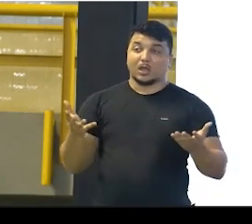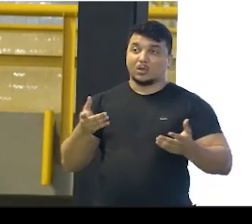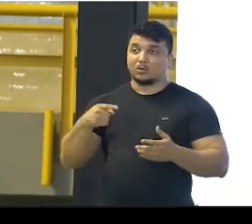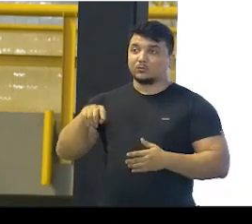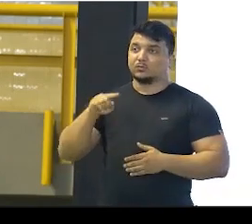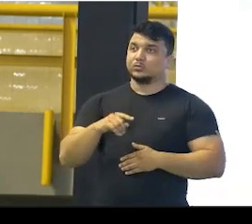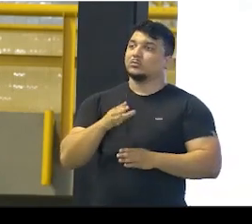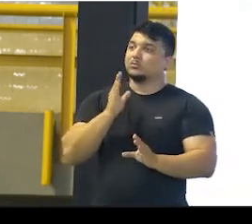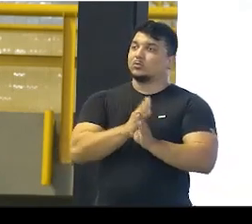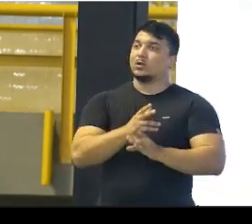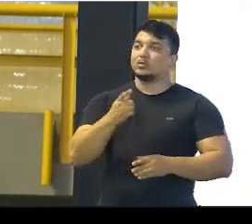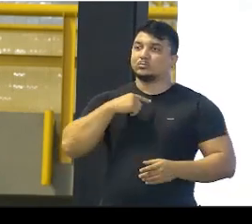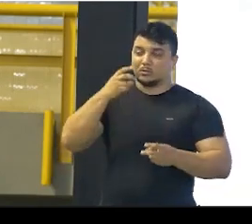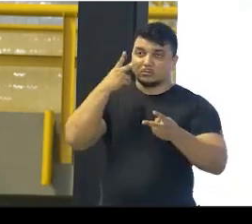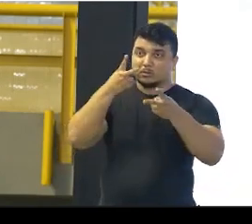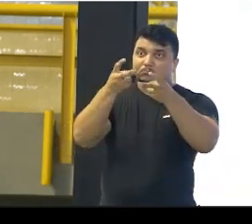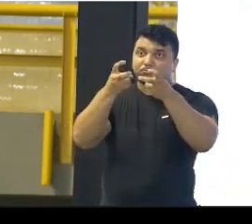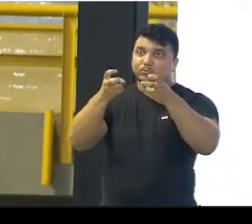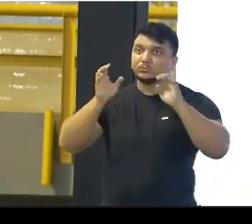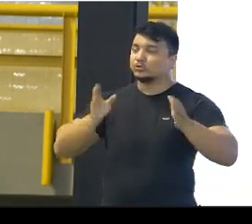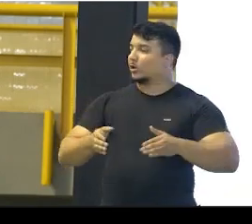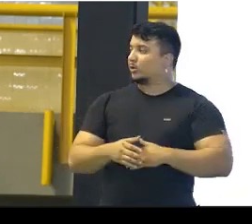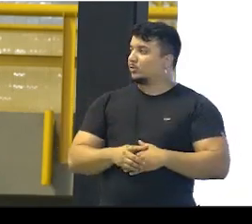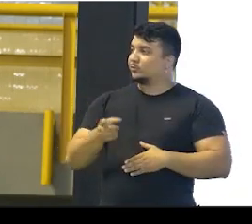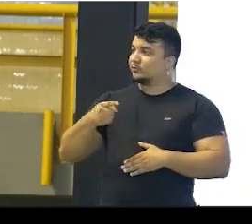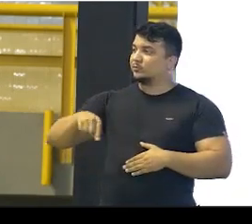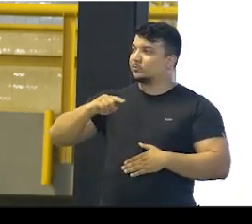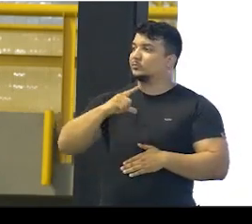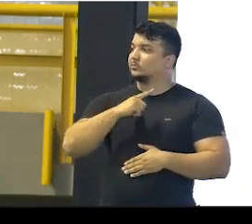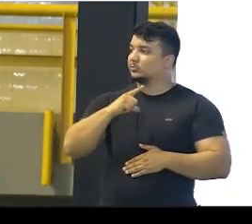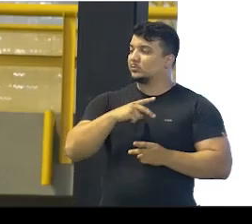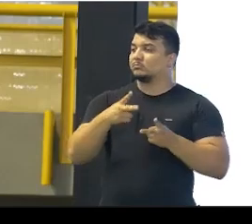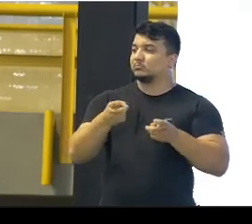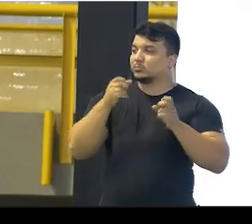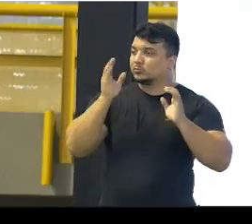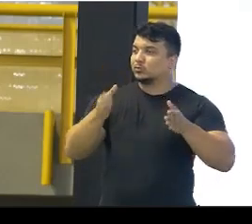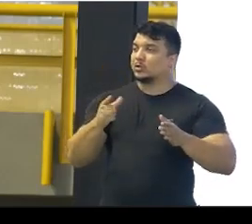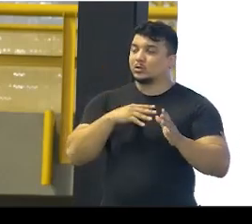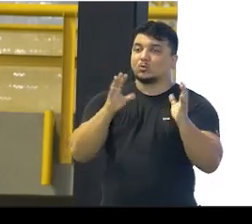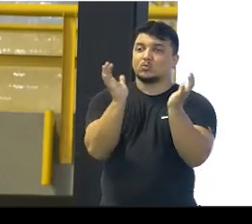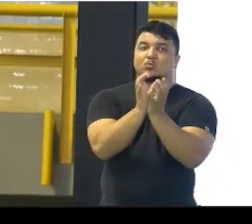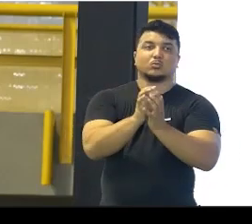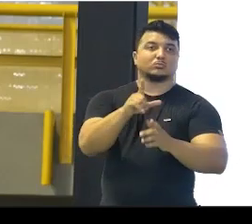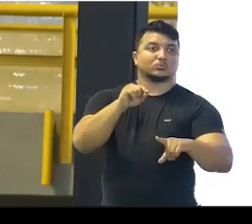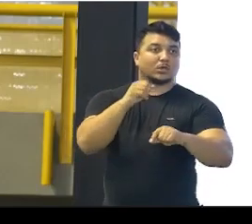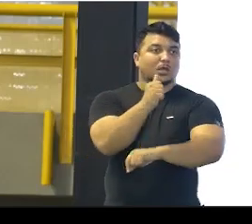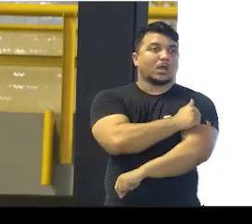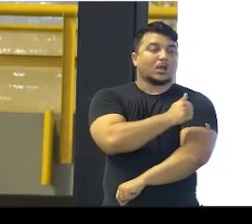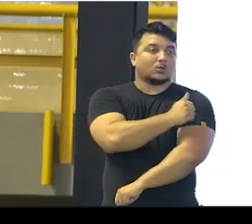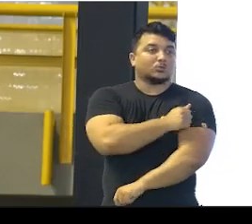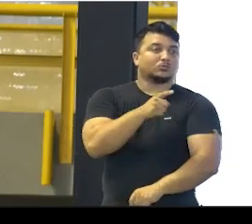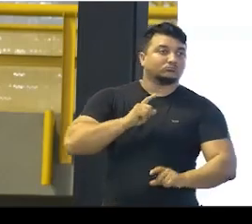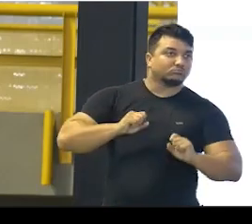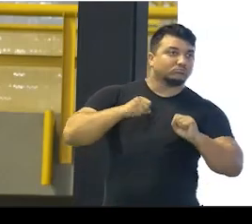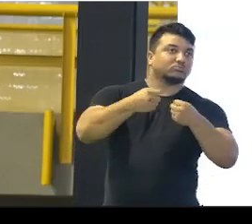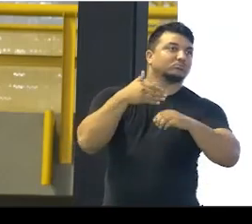casa. Professor, se eu não tivesse tido essa sacada do triângulo